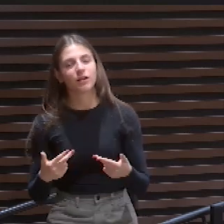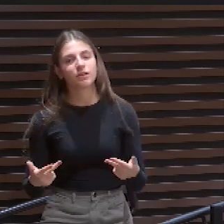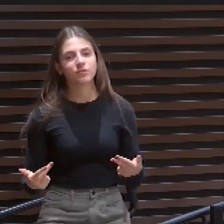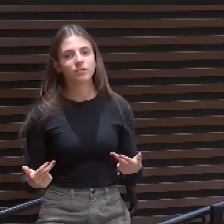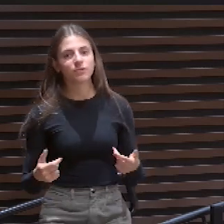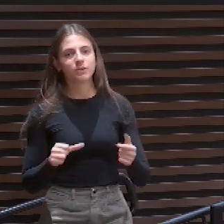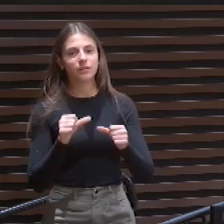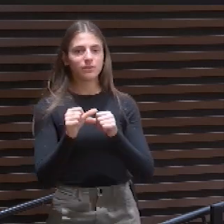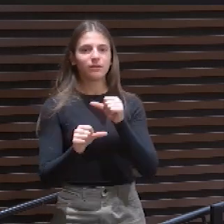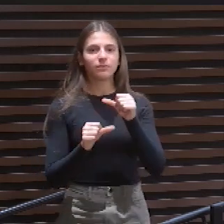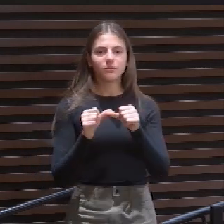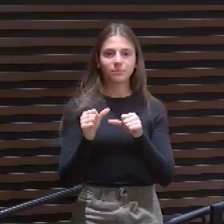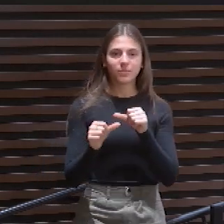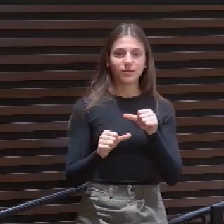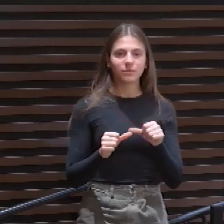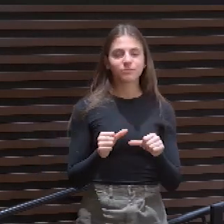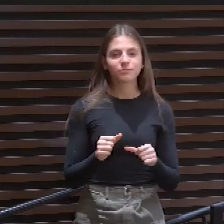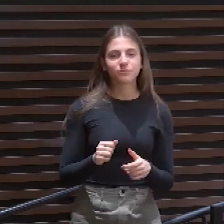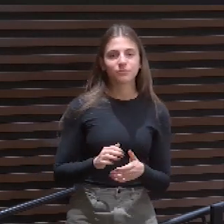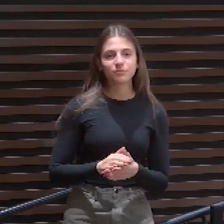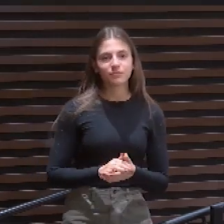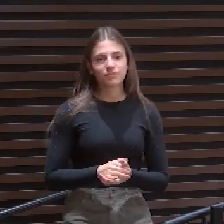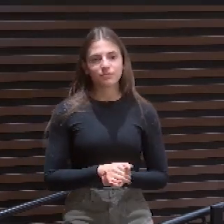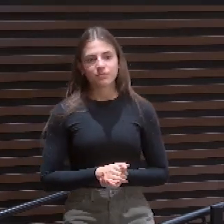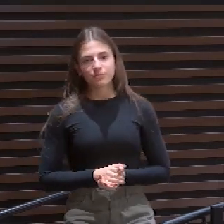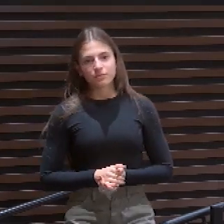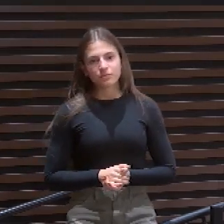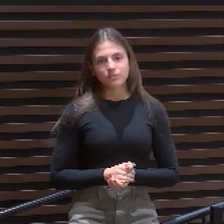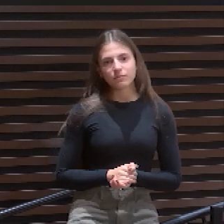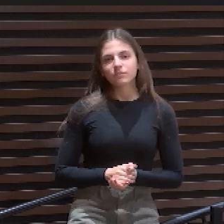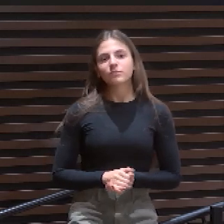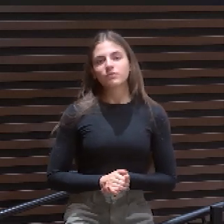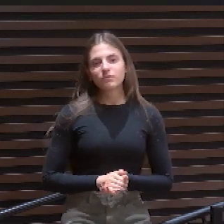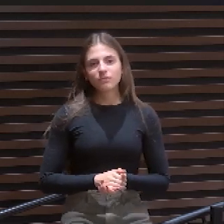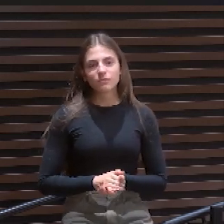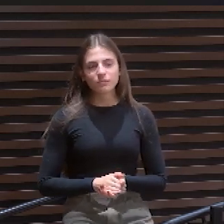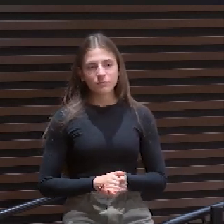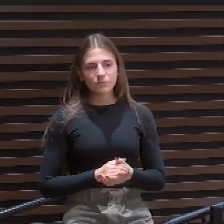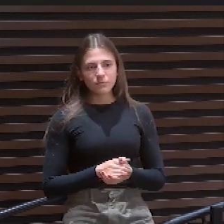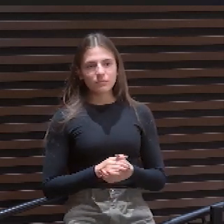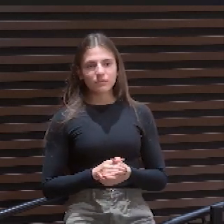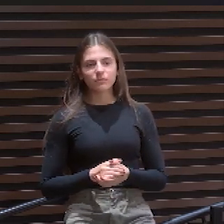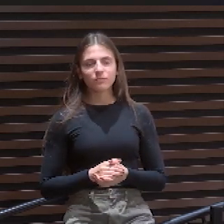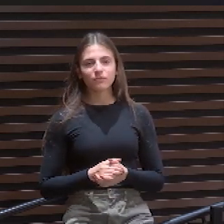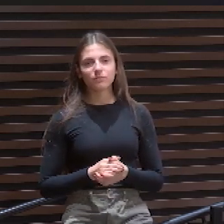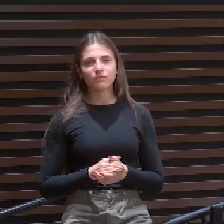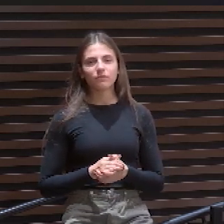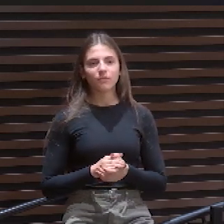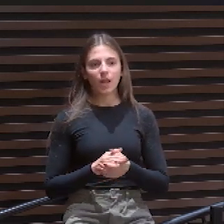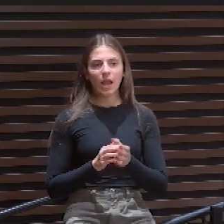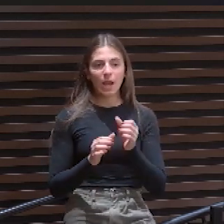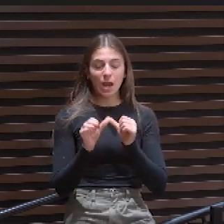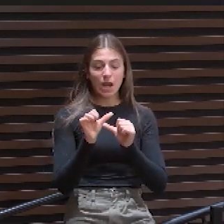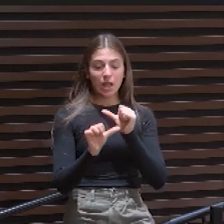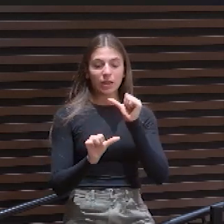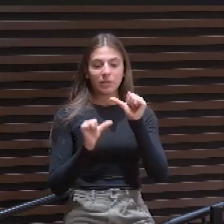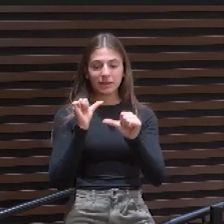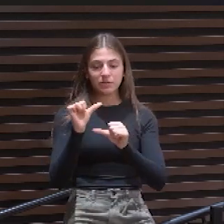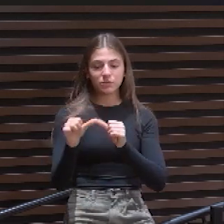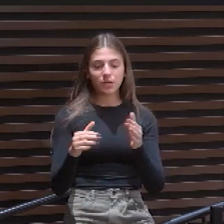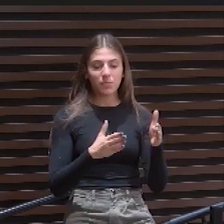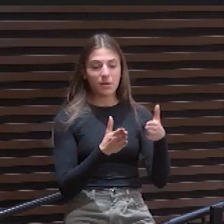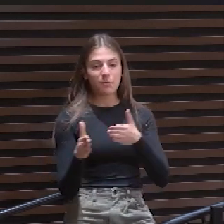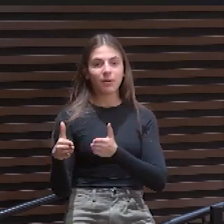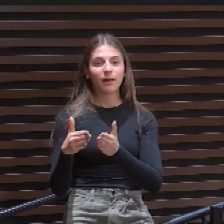Aqui o eixo leva as coisas para outro caminho, ou para o caminho,